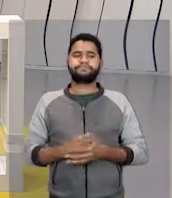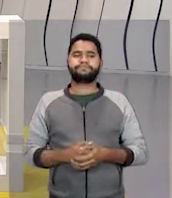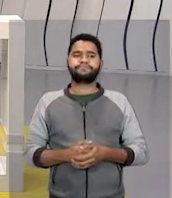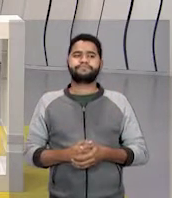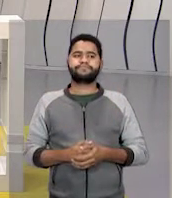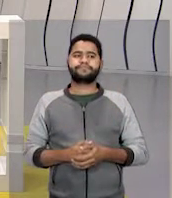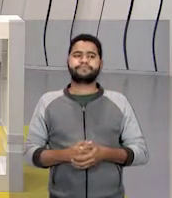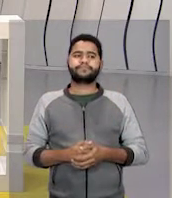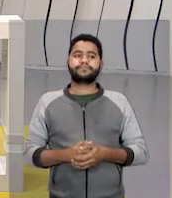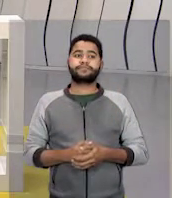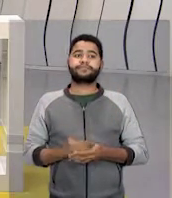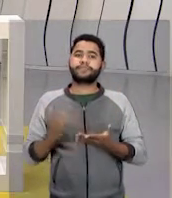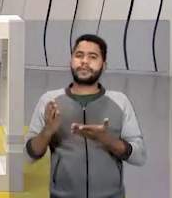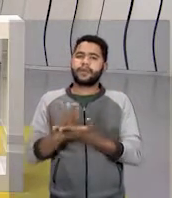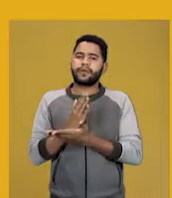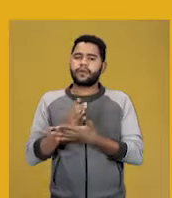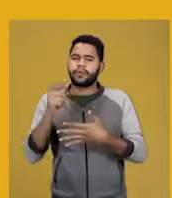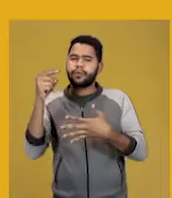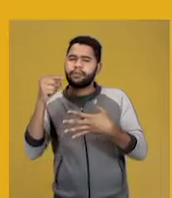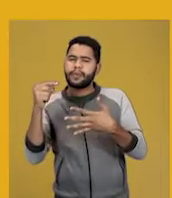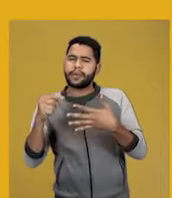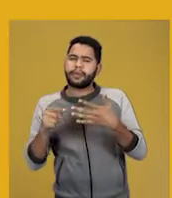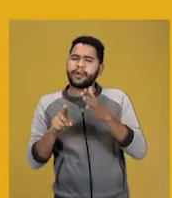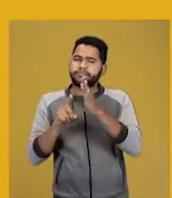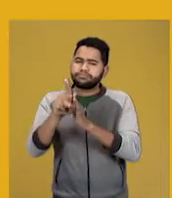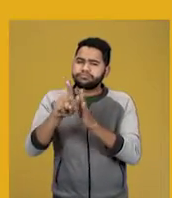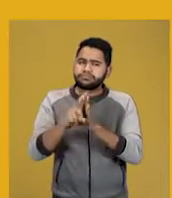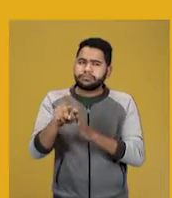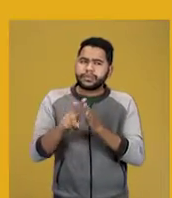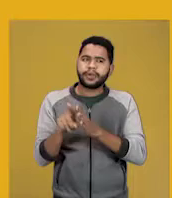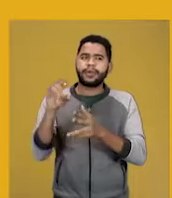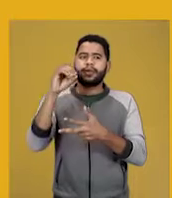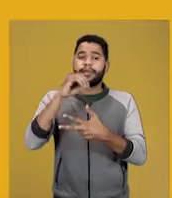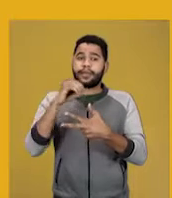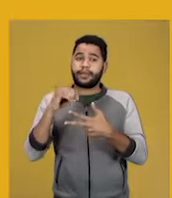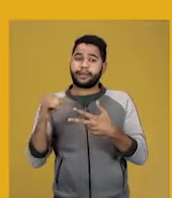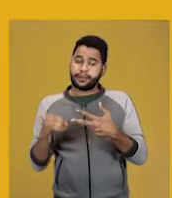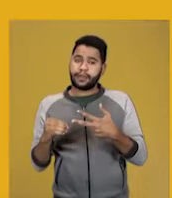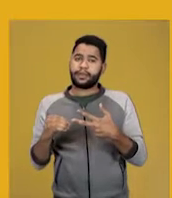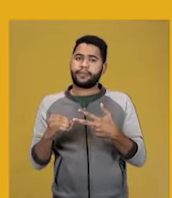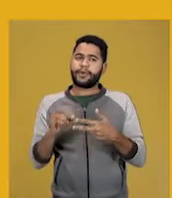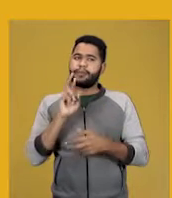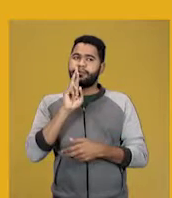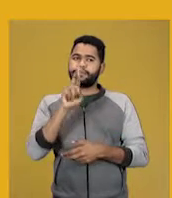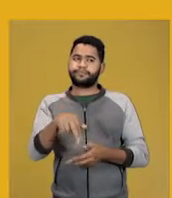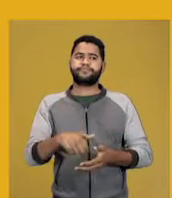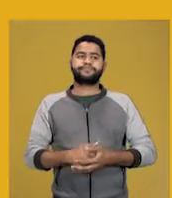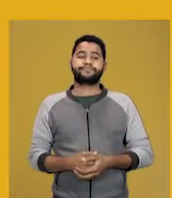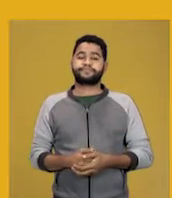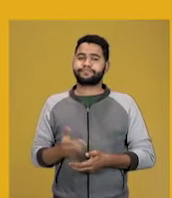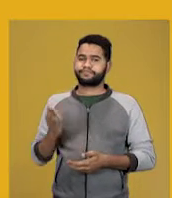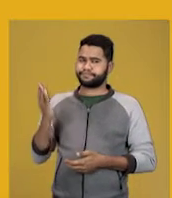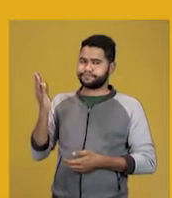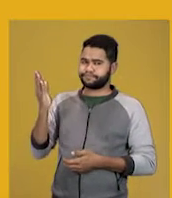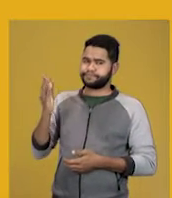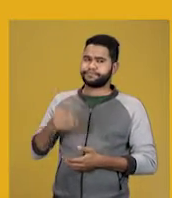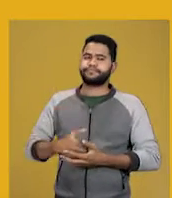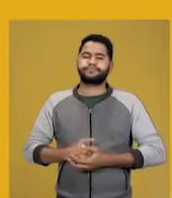Bom, pessoal, eu trouxe aqui uma série de exemplos para a gente resolver do Enem. Vamos lá.